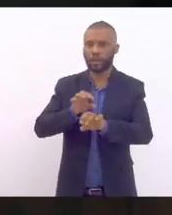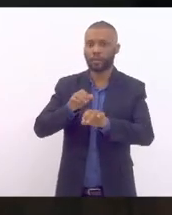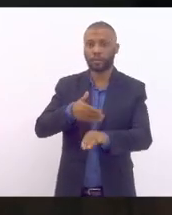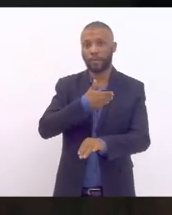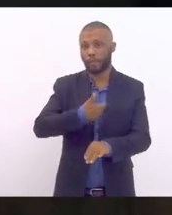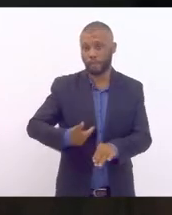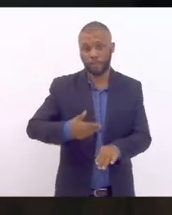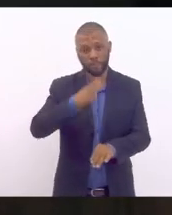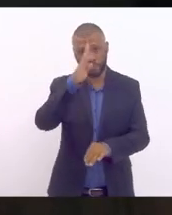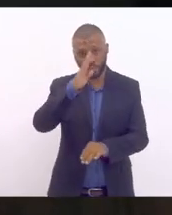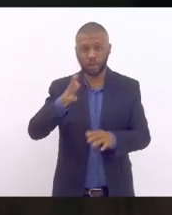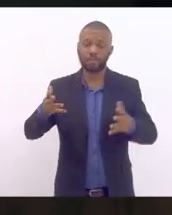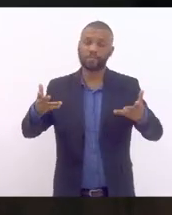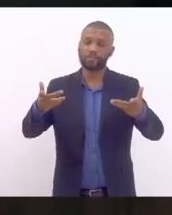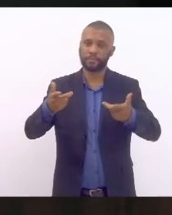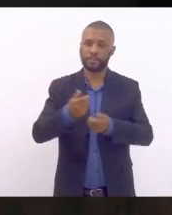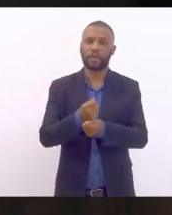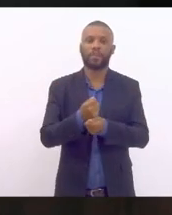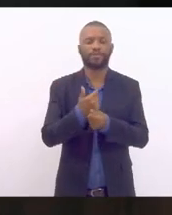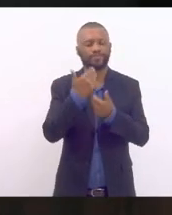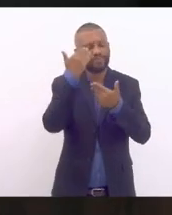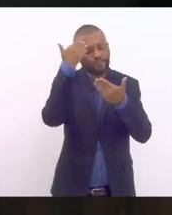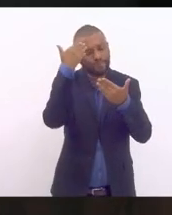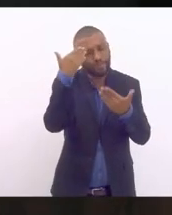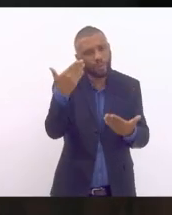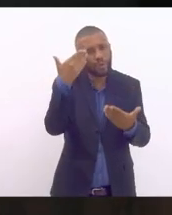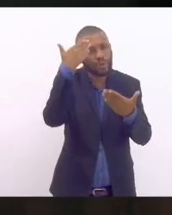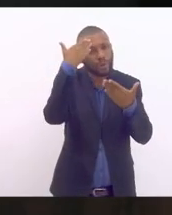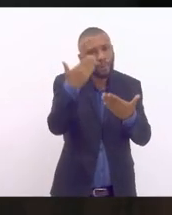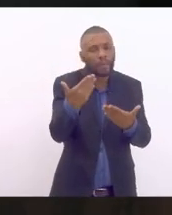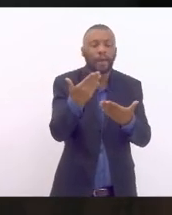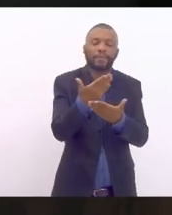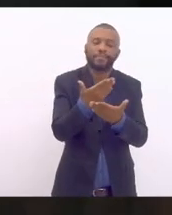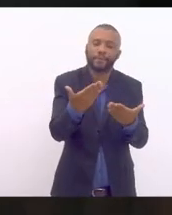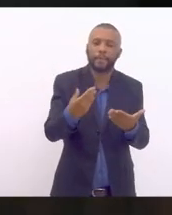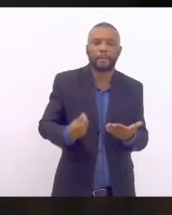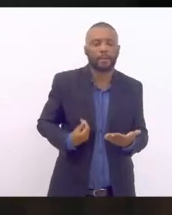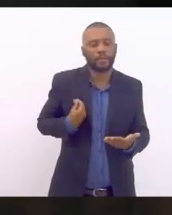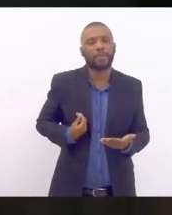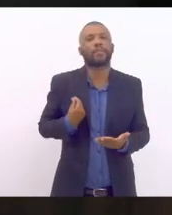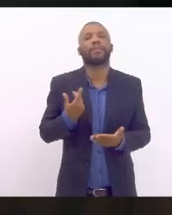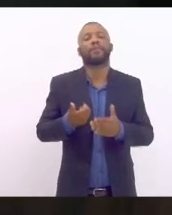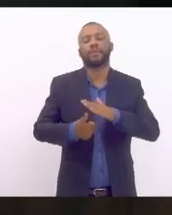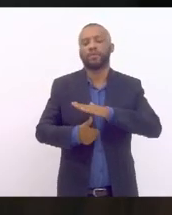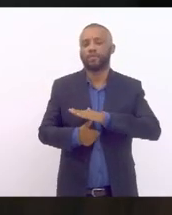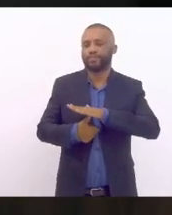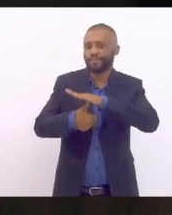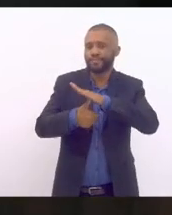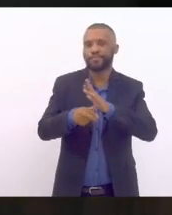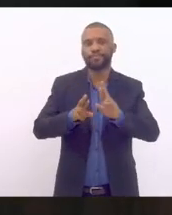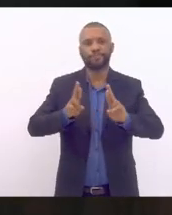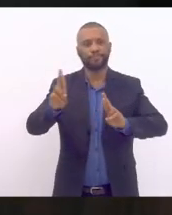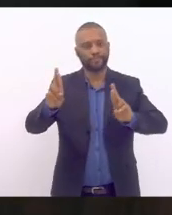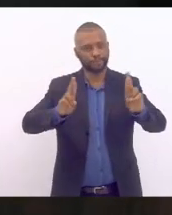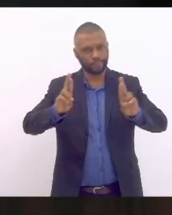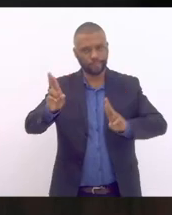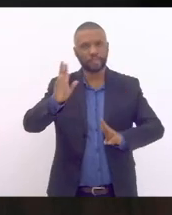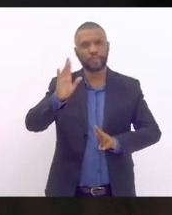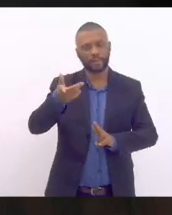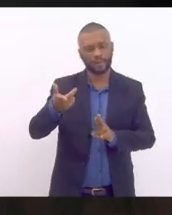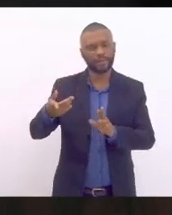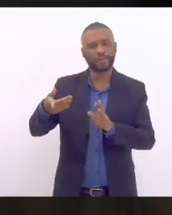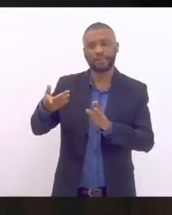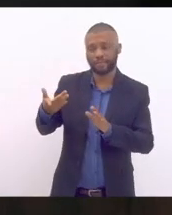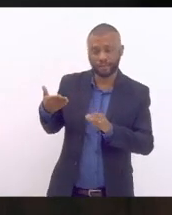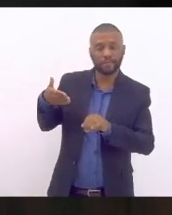qualidade tão muito muito muito obrigado pela presença do jeitor Issac de todos que já estiveram aqui já passaram por aqui mais